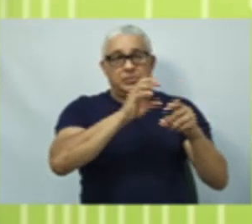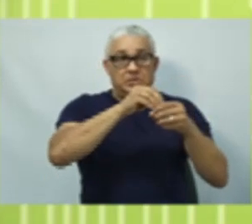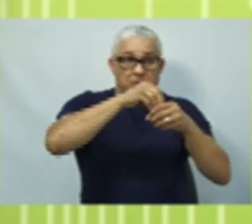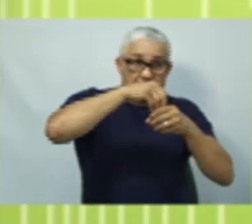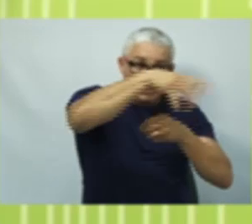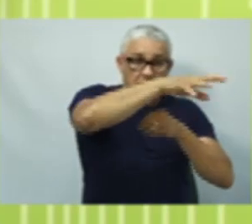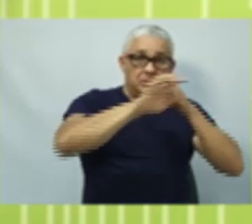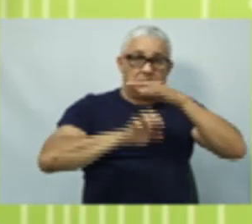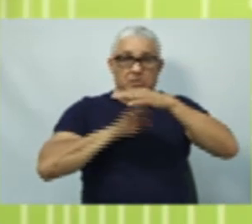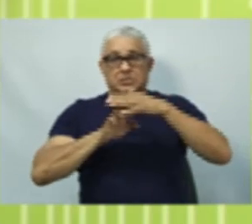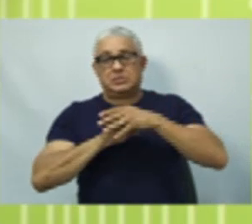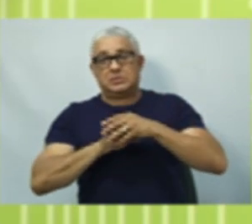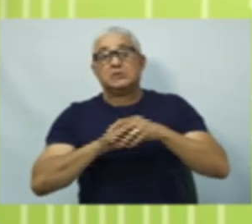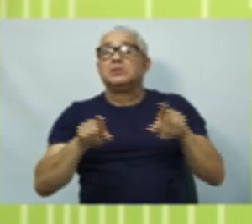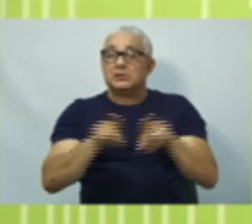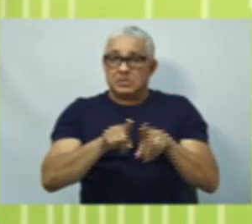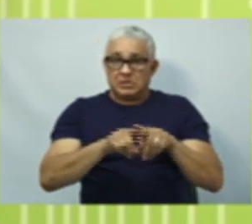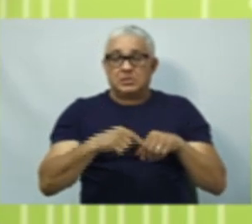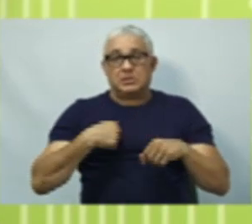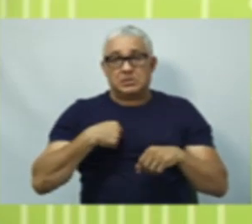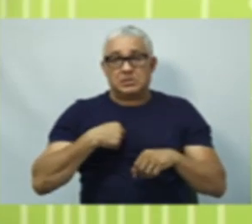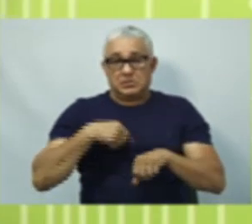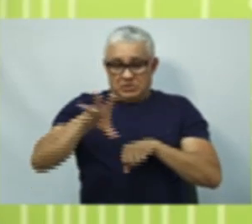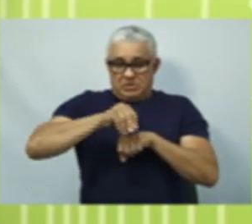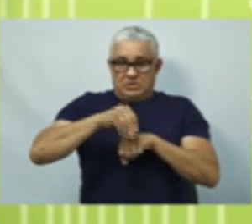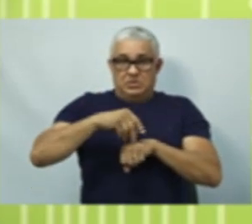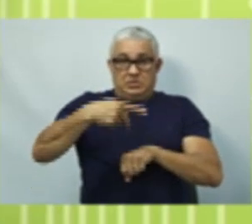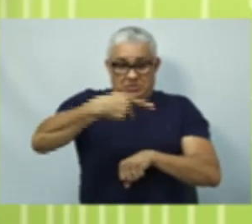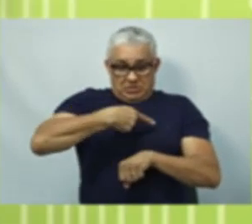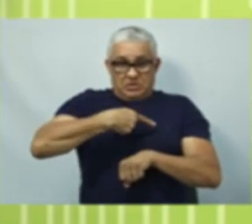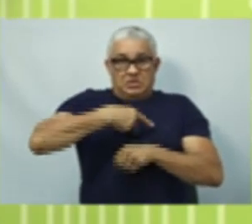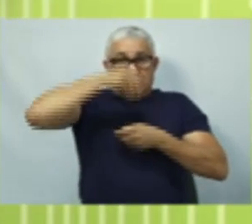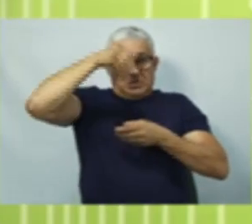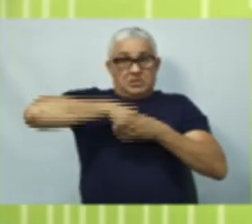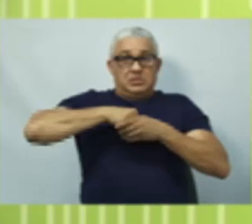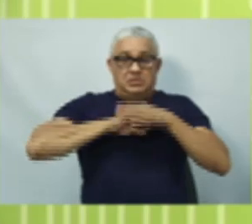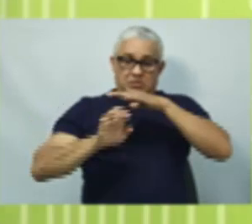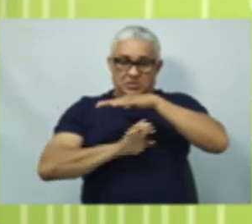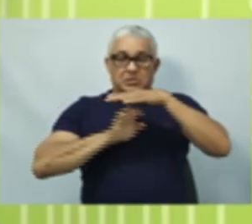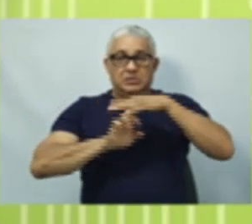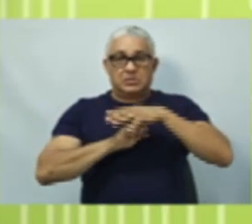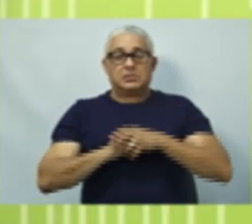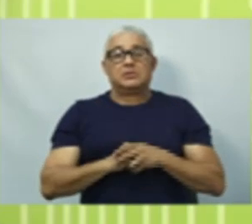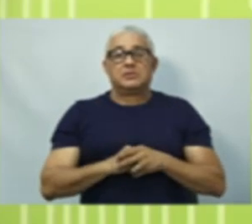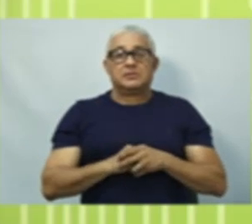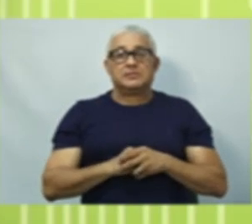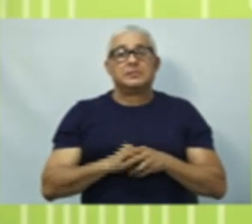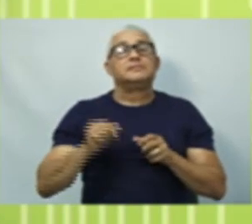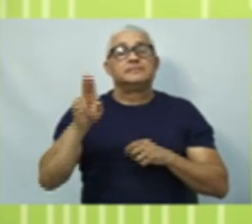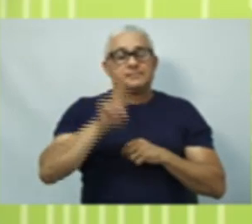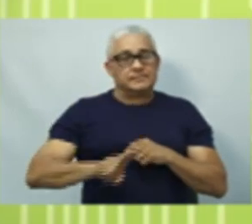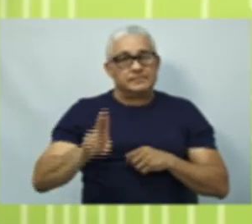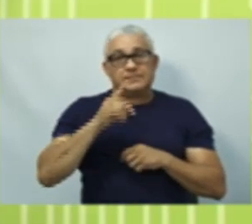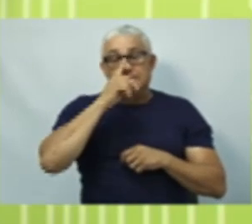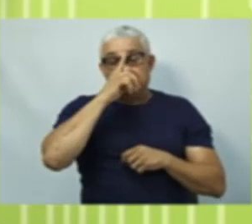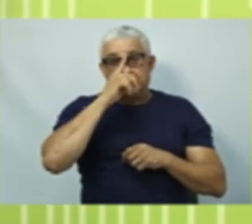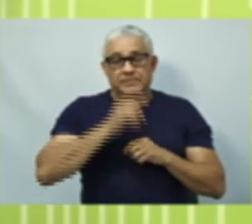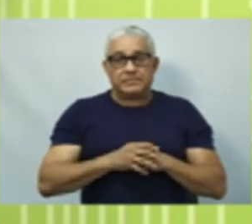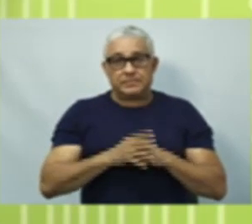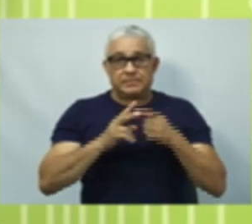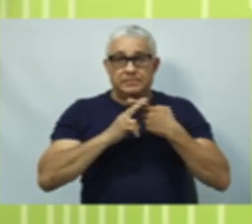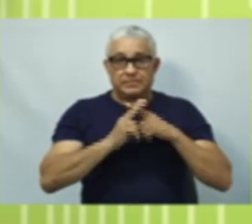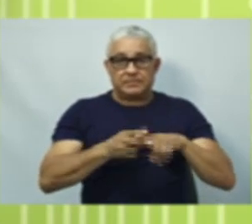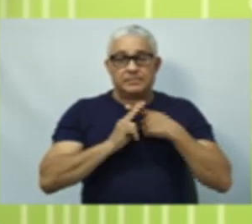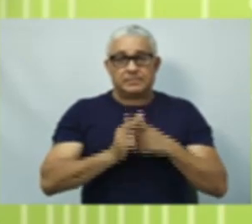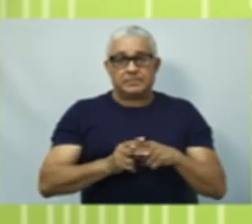minha organização, mas também para que eu me conheça internamente enquanto organização. E aí nós utilizamos a